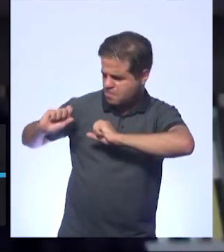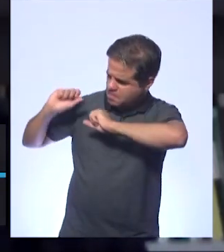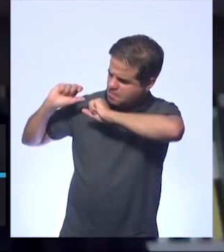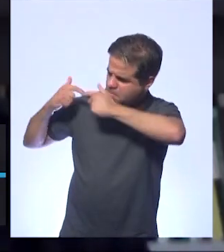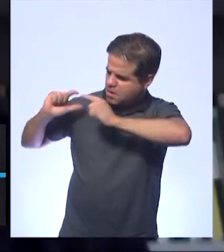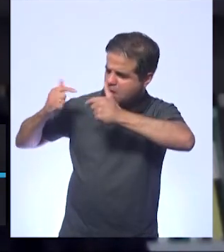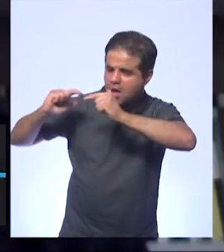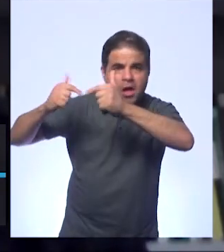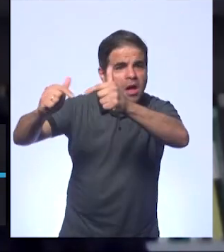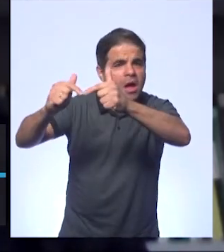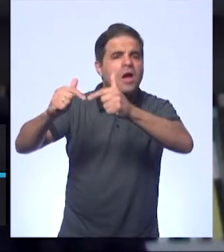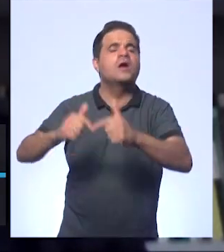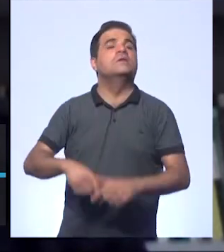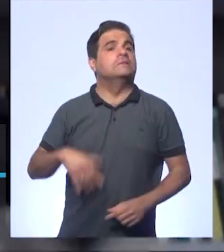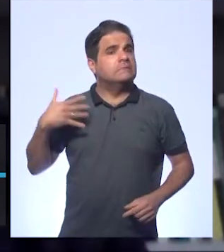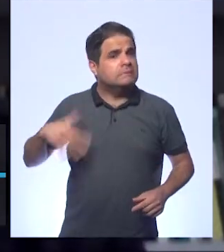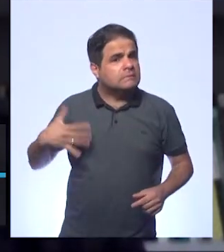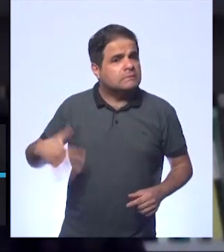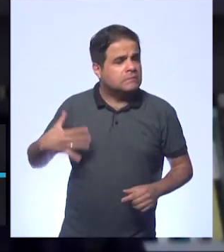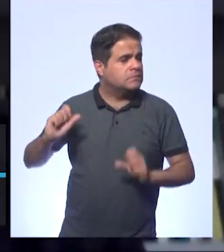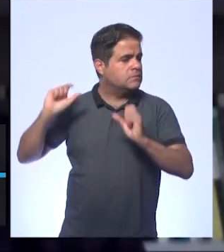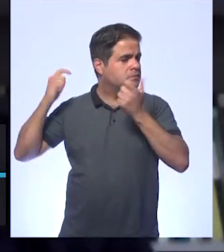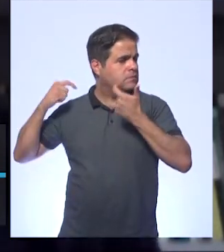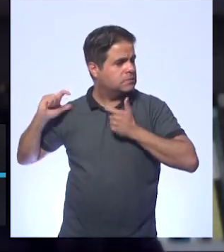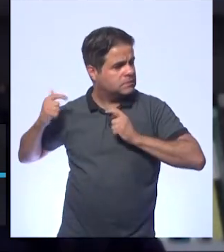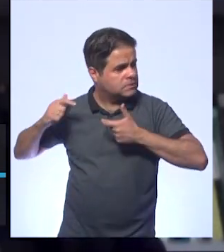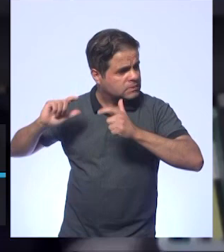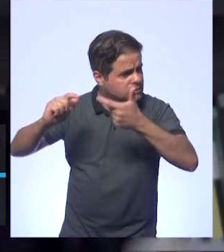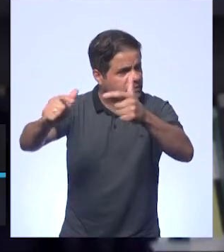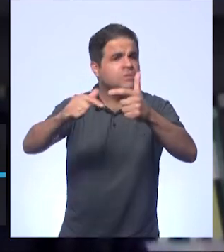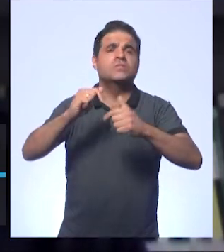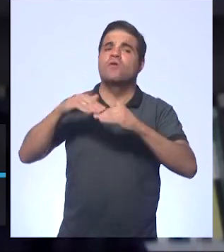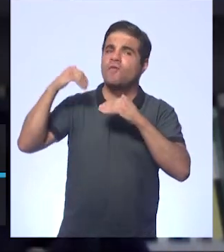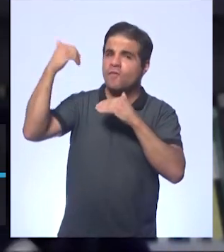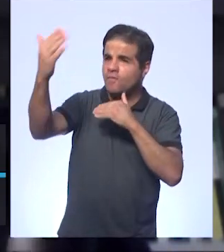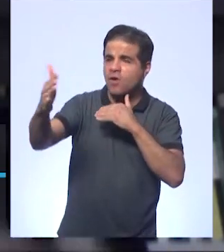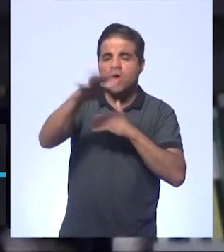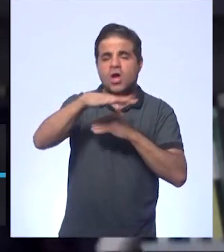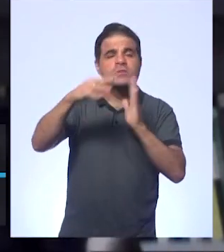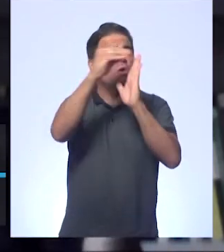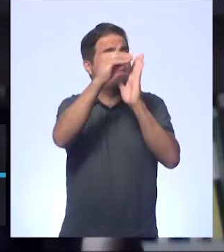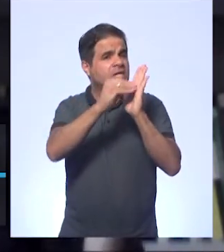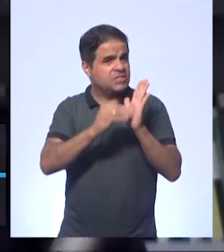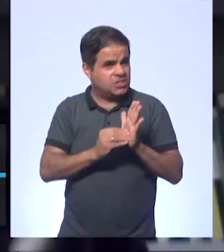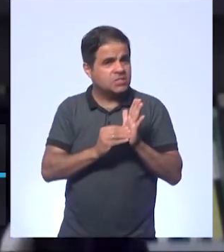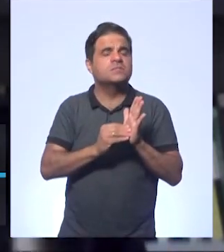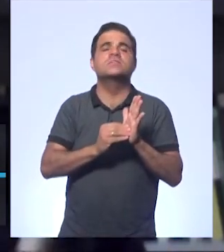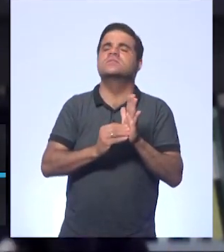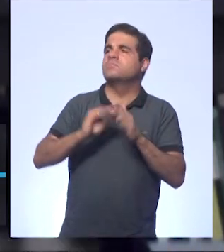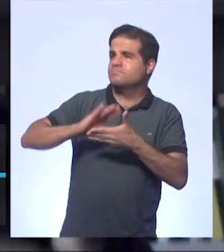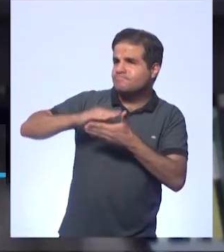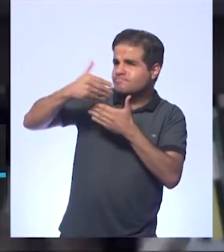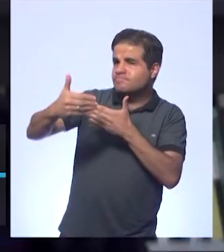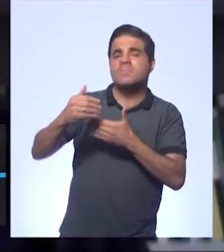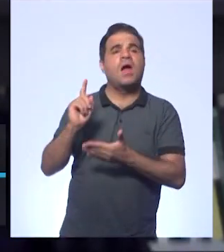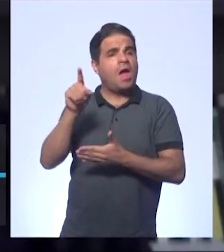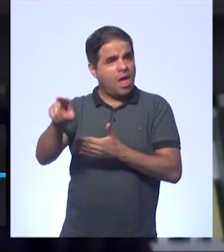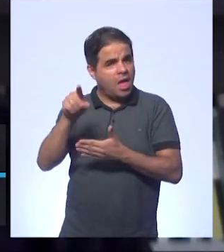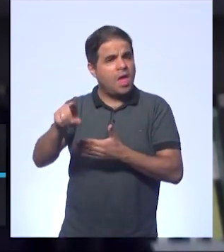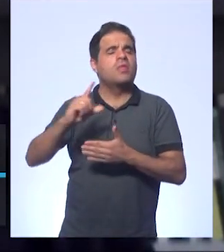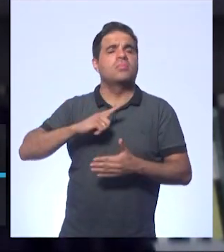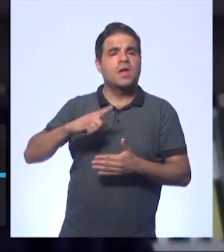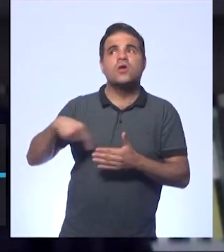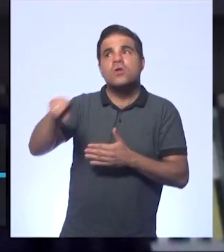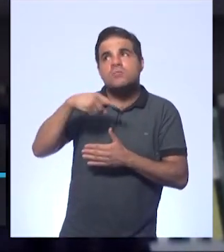tradicionais. Até mesmo esses eventos tradicionais estão fora de uma agenda, de um calendário, aquele calendário